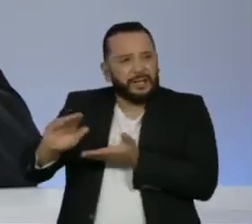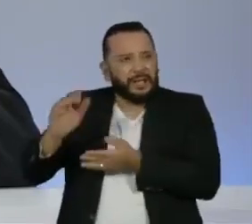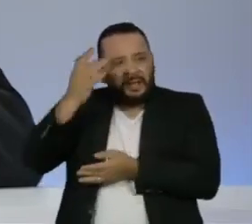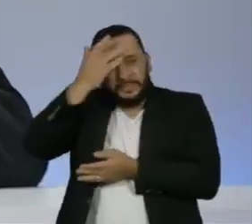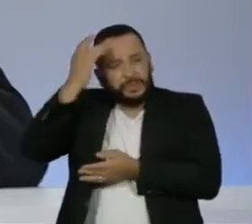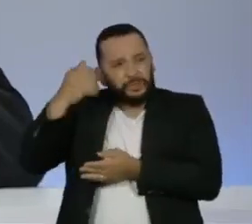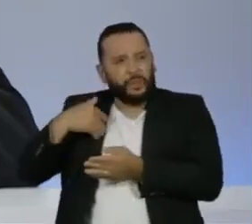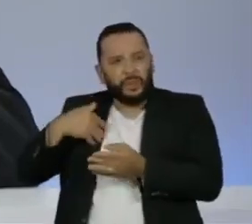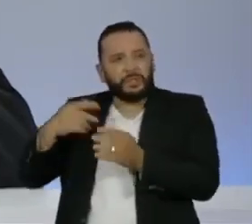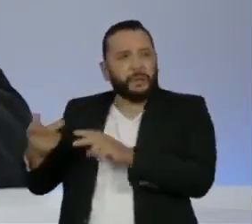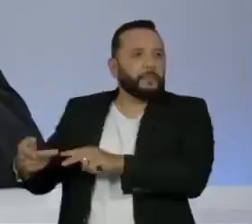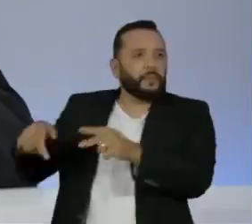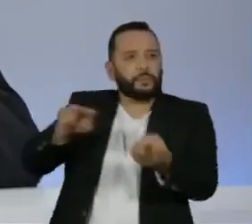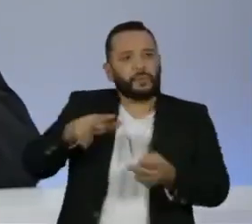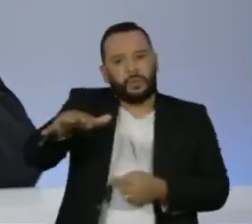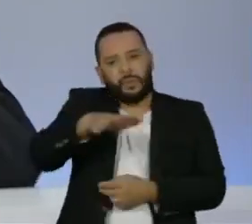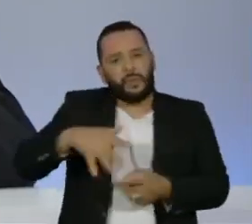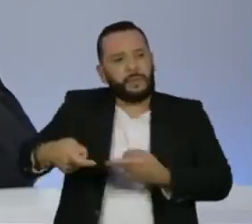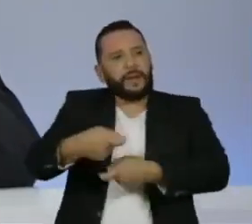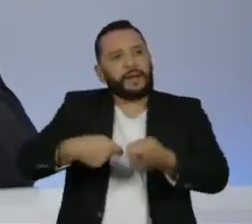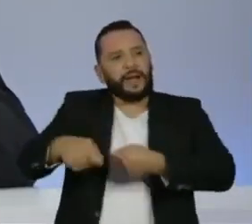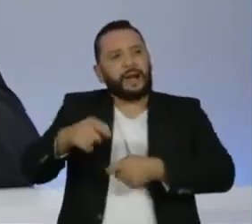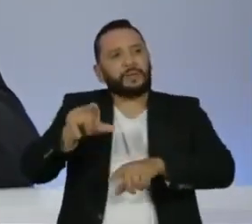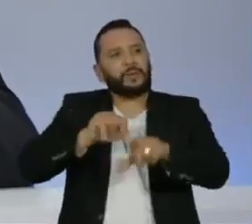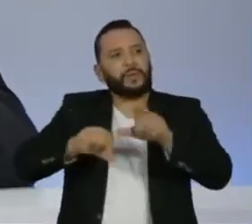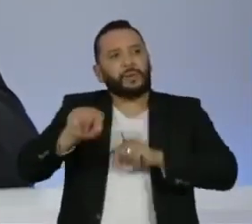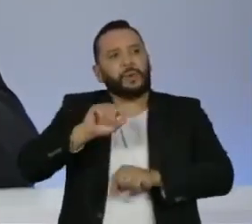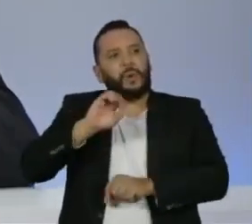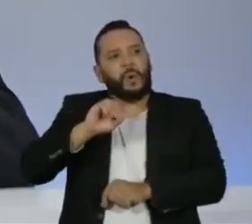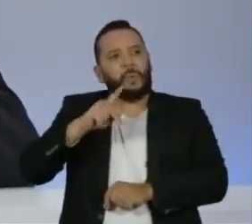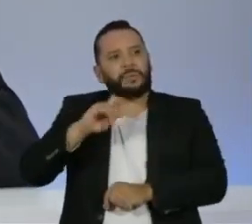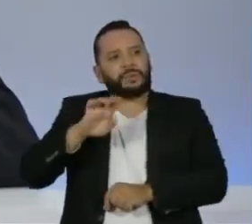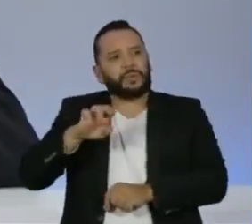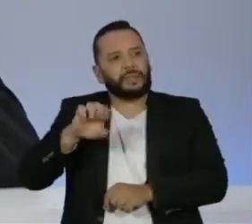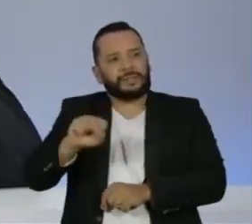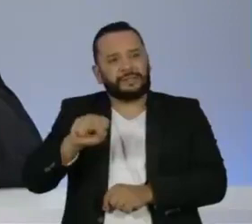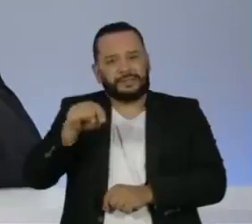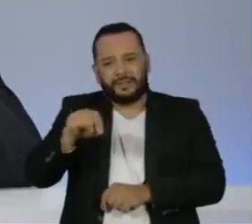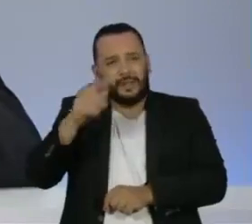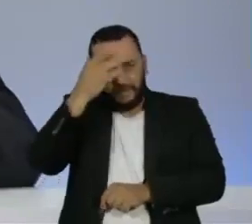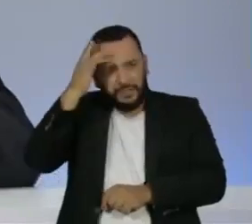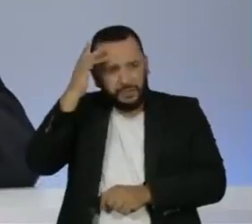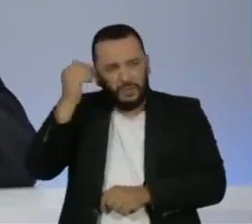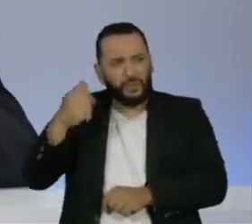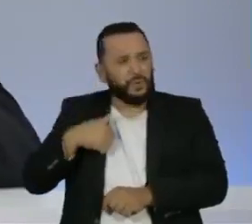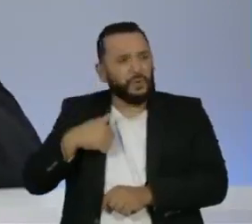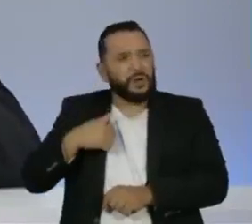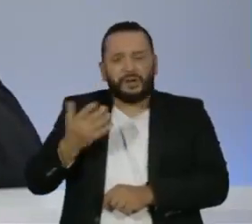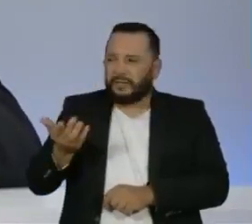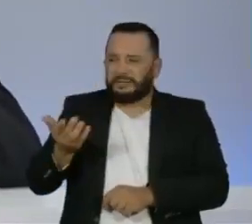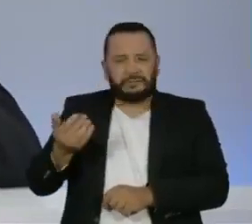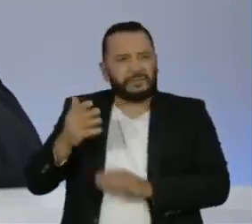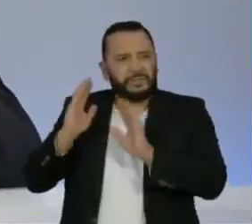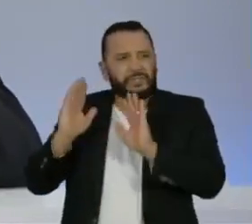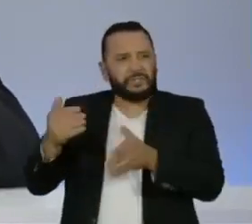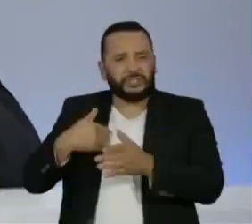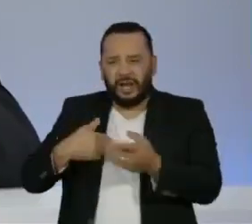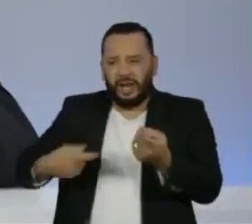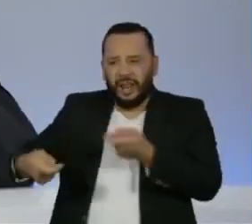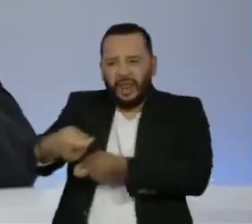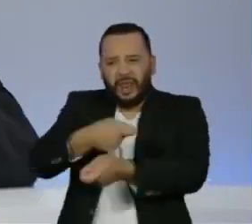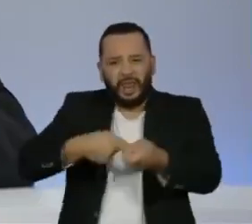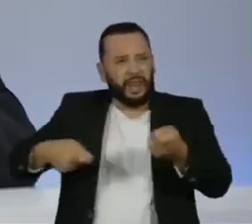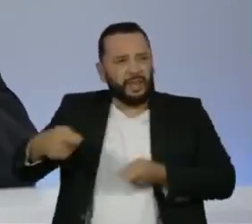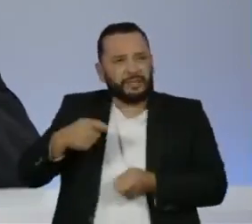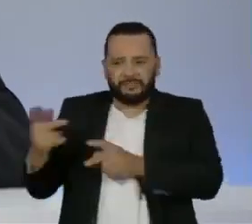opções, que é um mercado altamente arriscado e perdeu tudo, não sabia nem como o dinheiro saía da conta, né? O cara fazia uma operação e saía da conta. Vocês pegam isso como exemplo